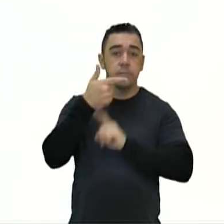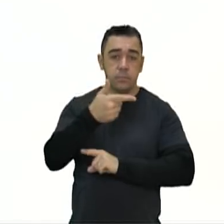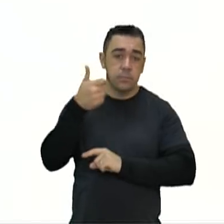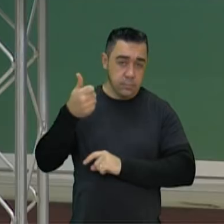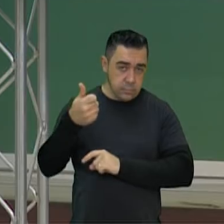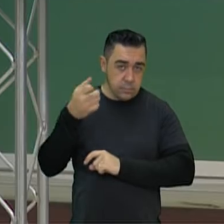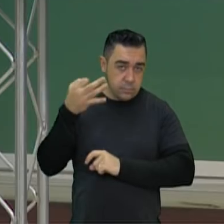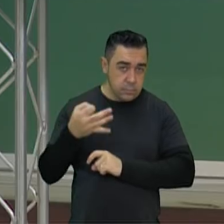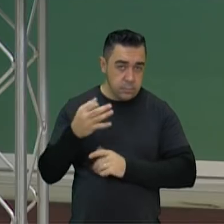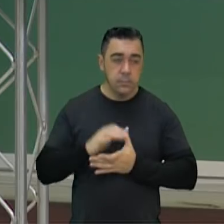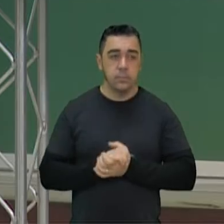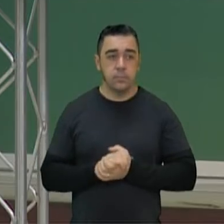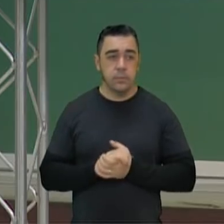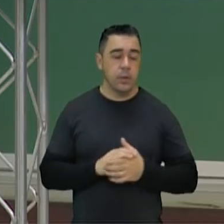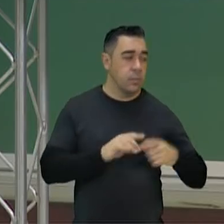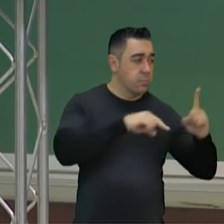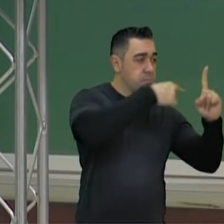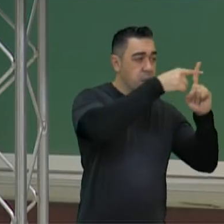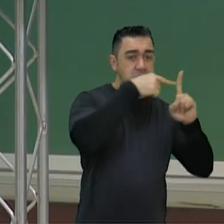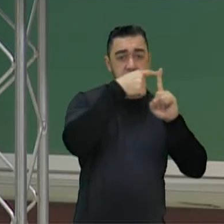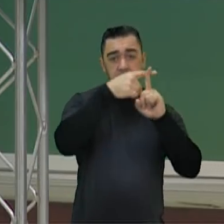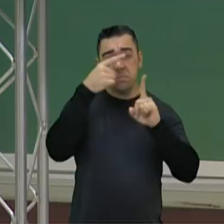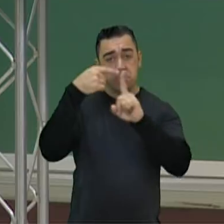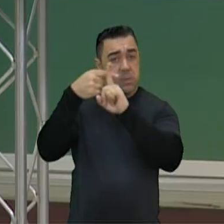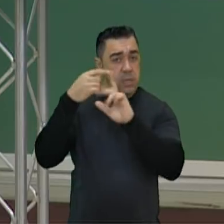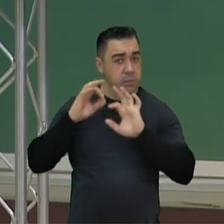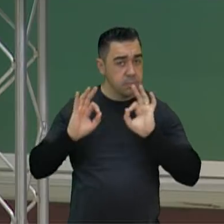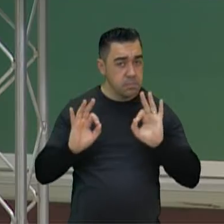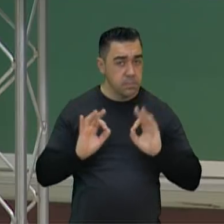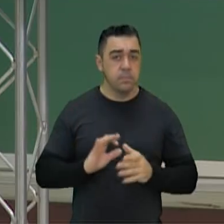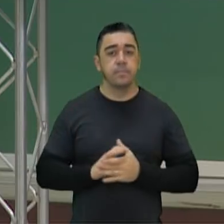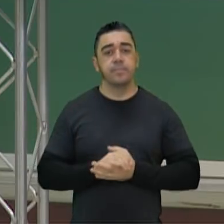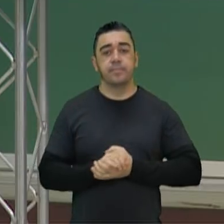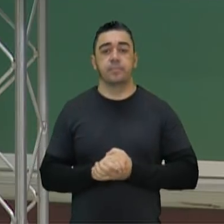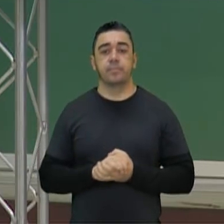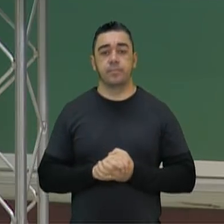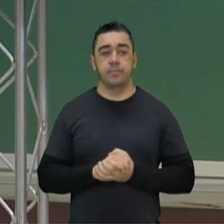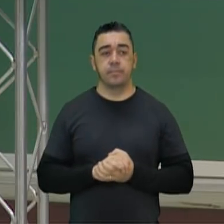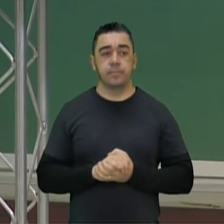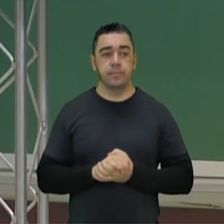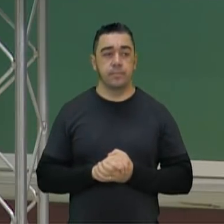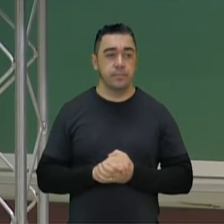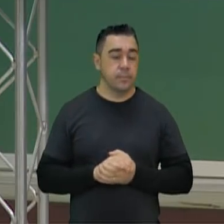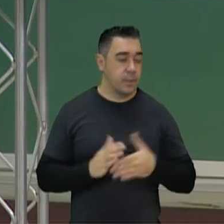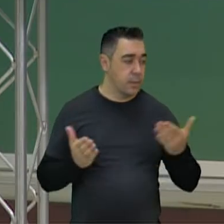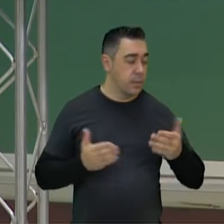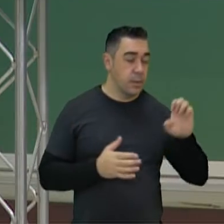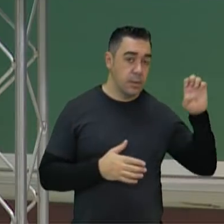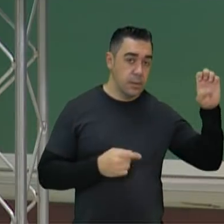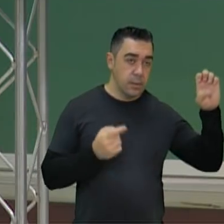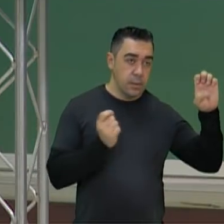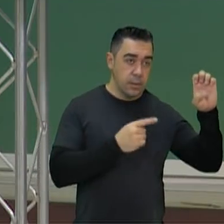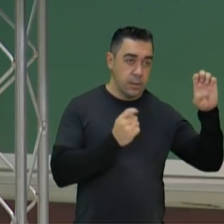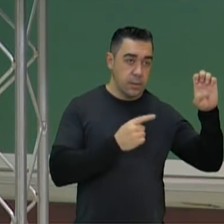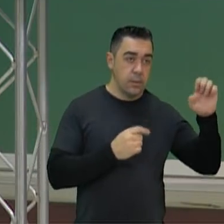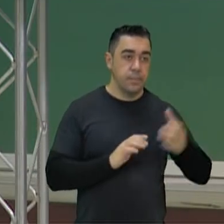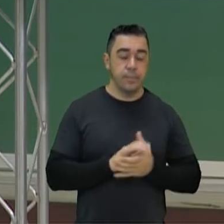21. Sinais positivos, mesmo sinal, 21.